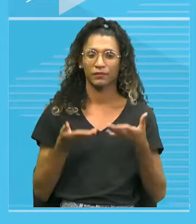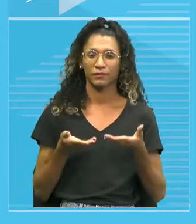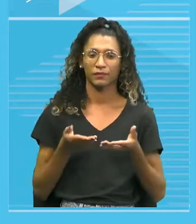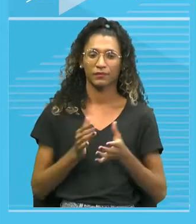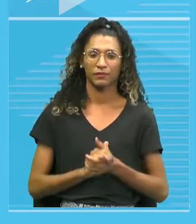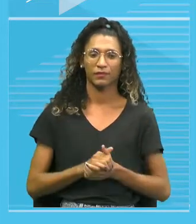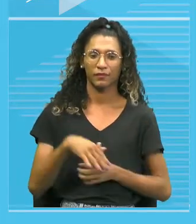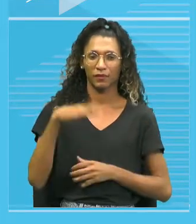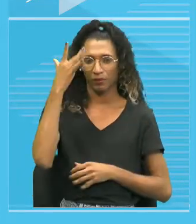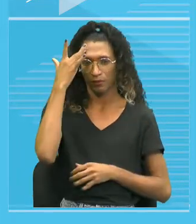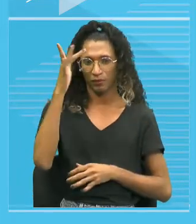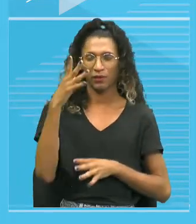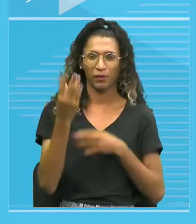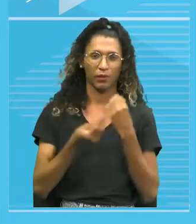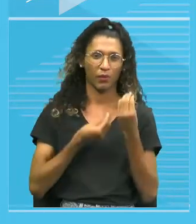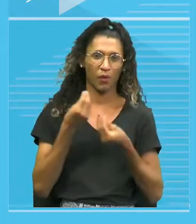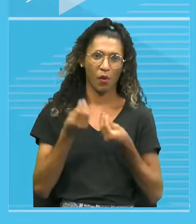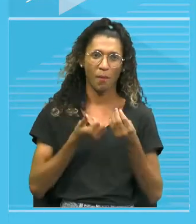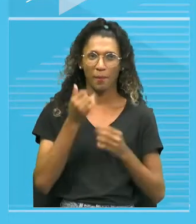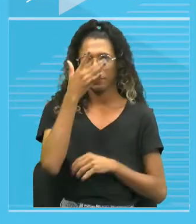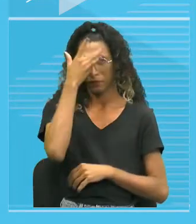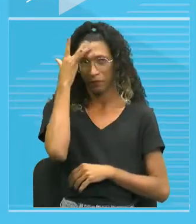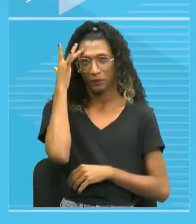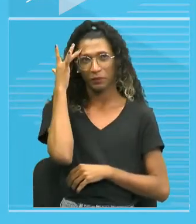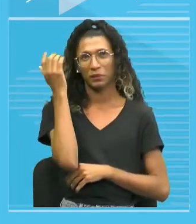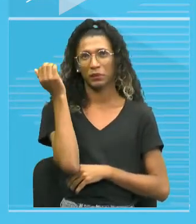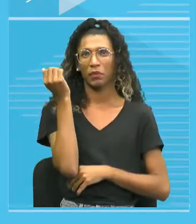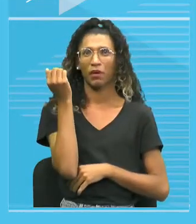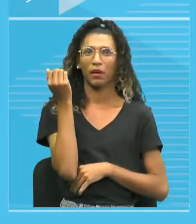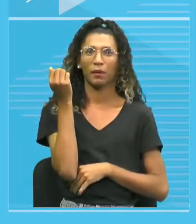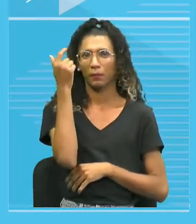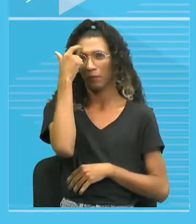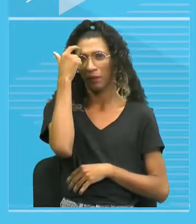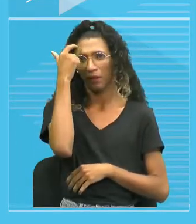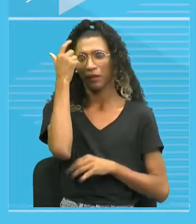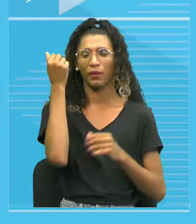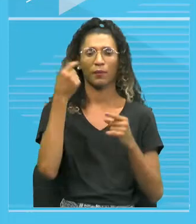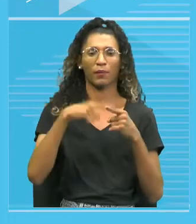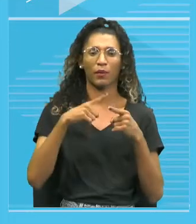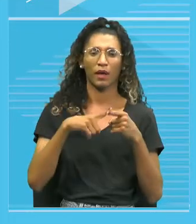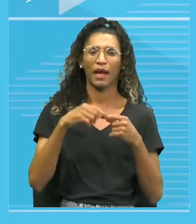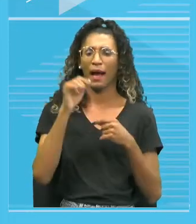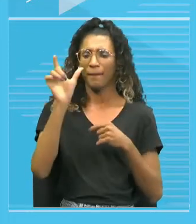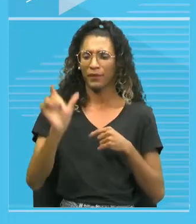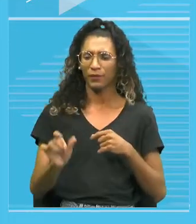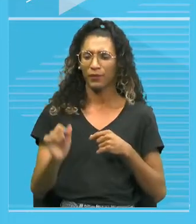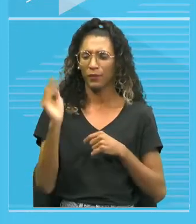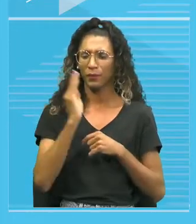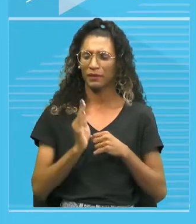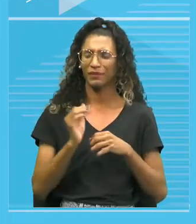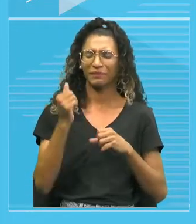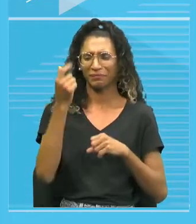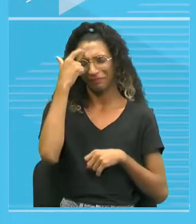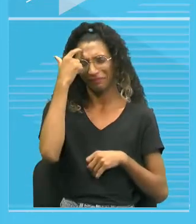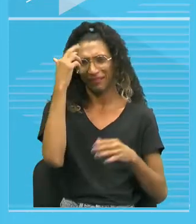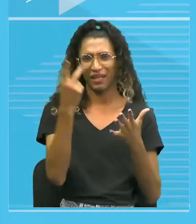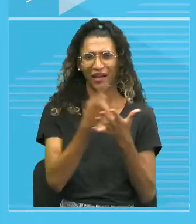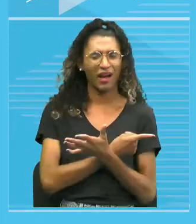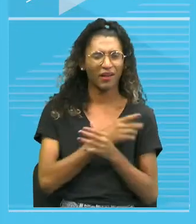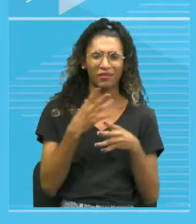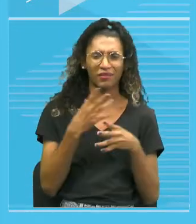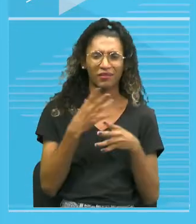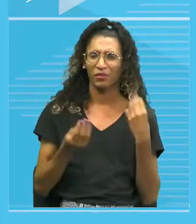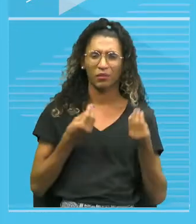Eu não sei mais para onde é que o brasileiro vai, com tantas atitudes erradas, desses políticos e disso e de...